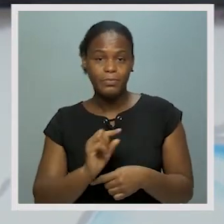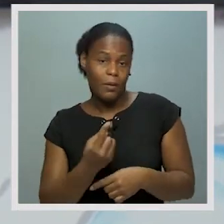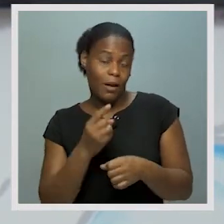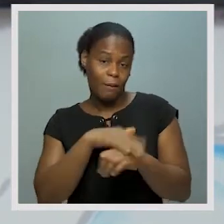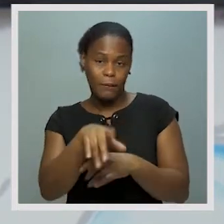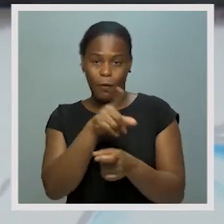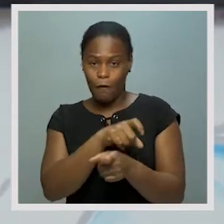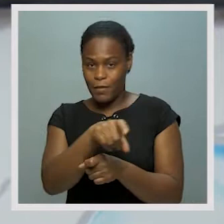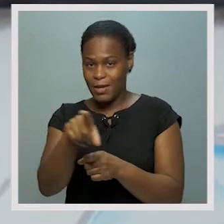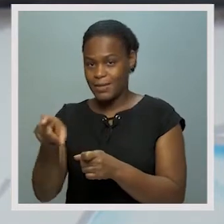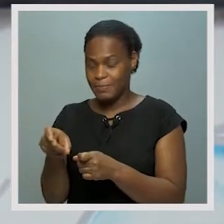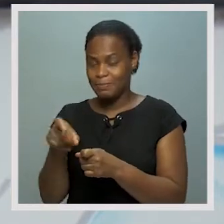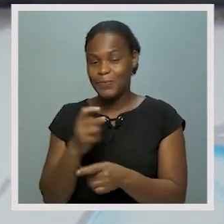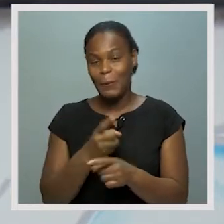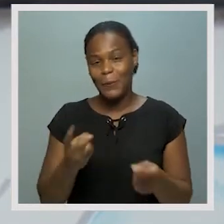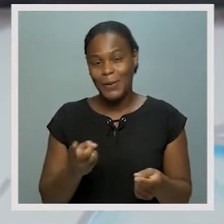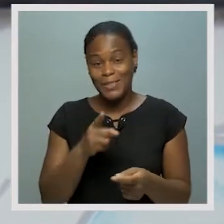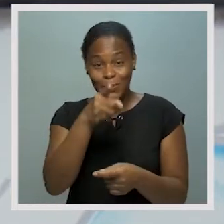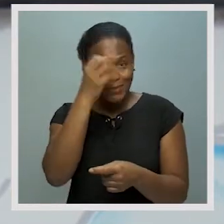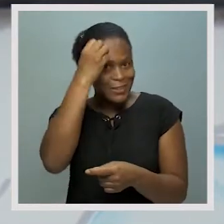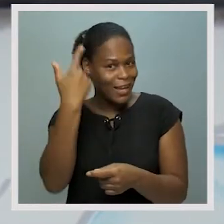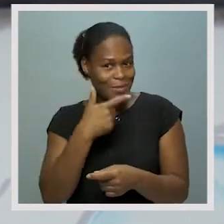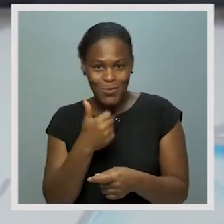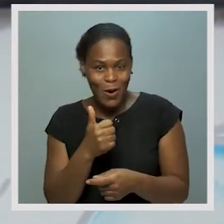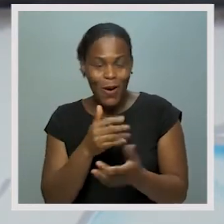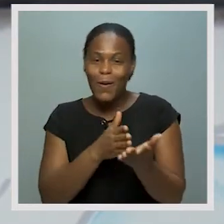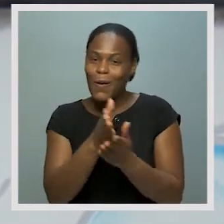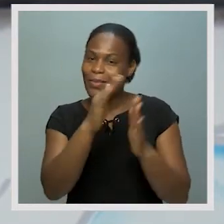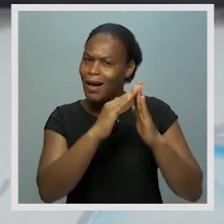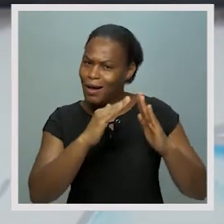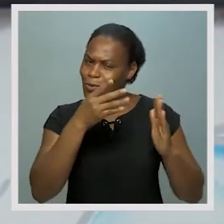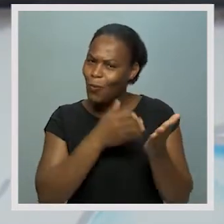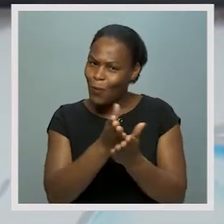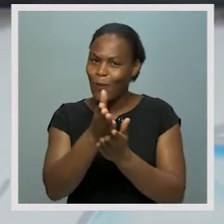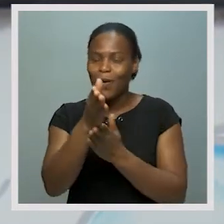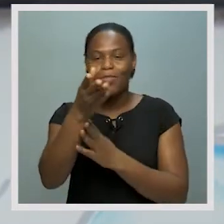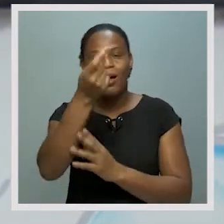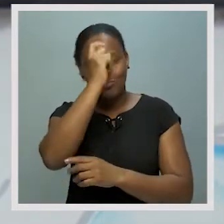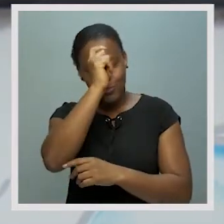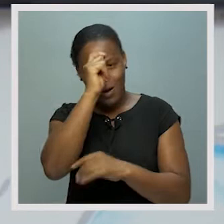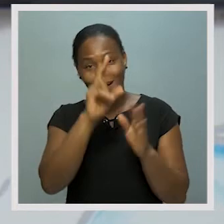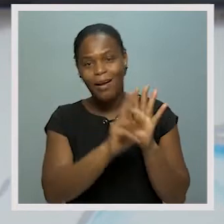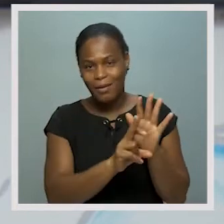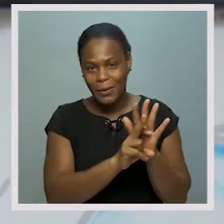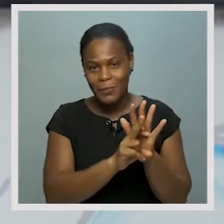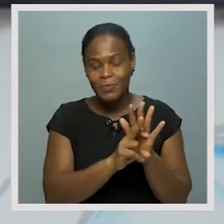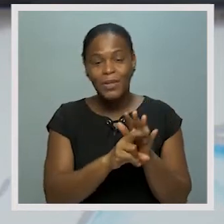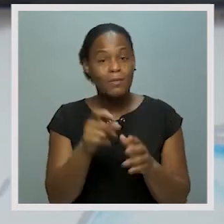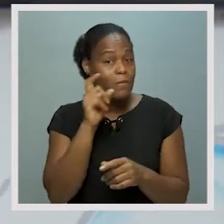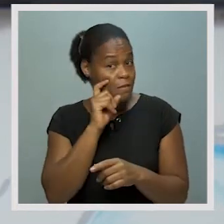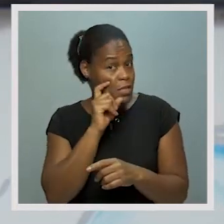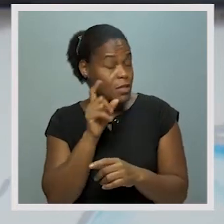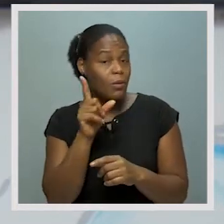pela Covid-19. Por isso, não se esqueça de continuar em casa e de cumprir com as regras